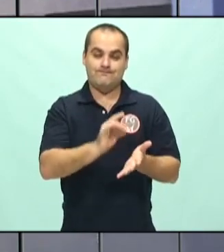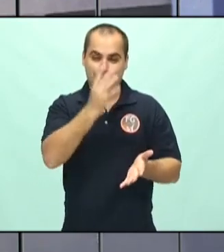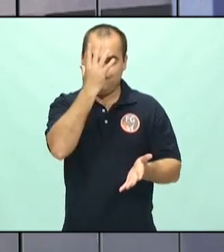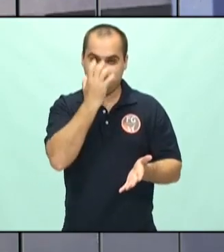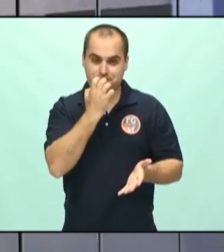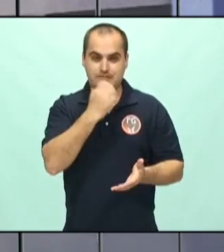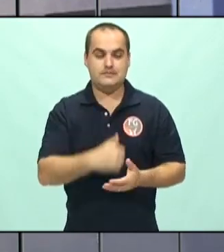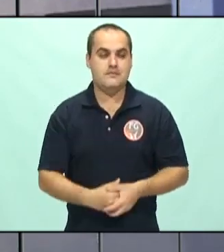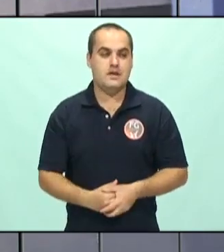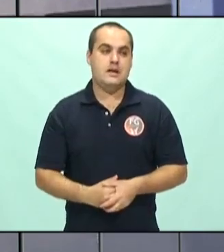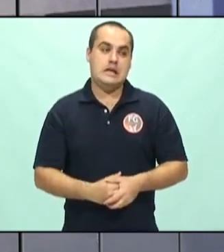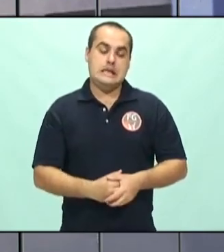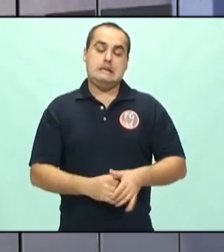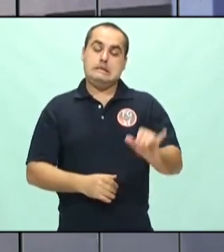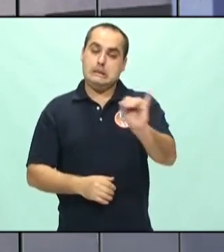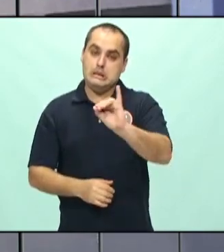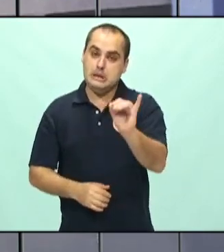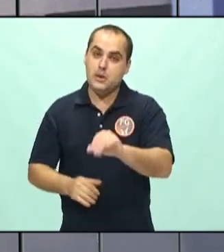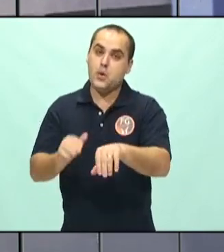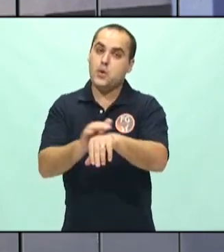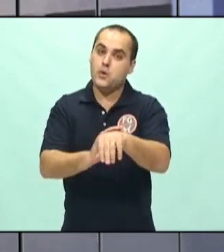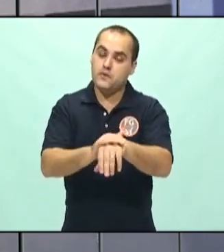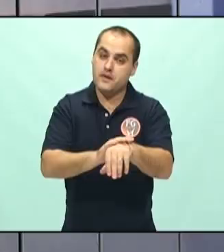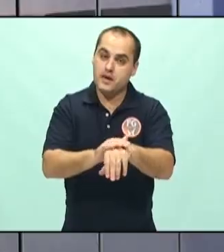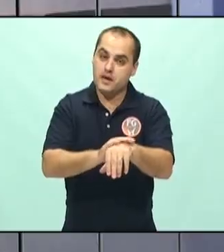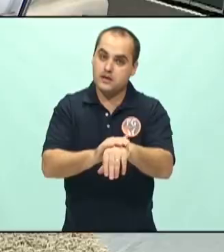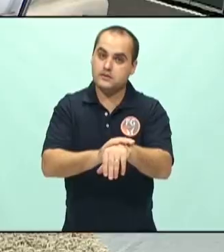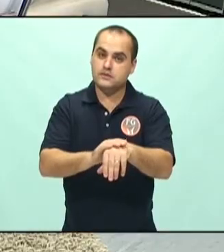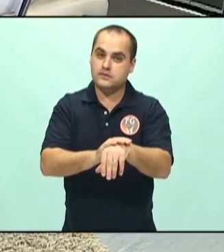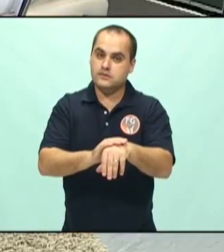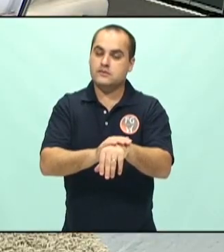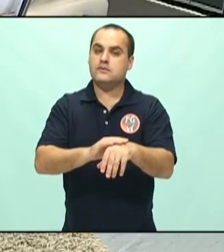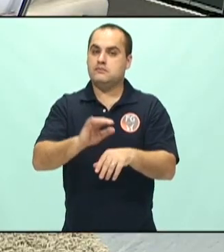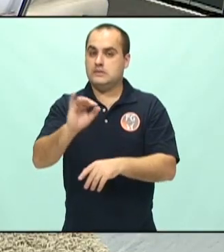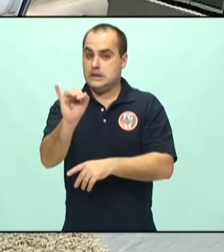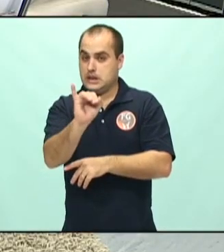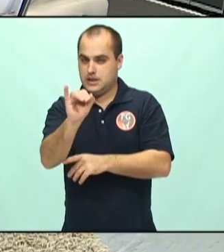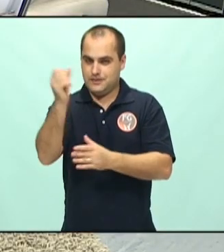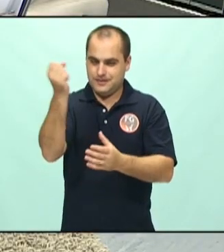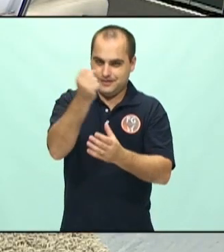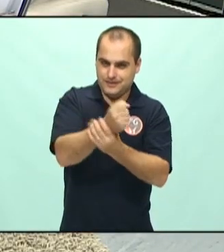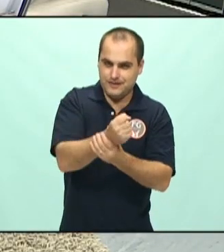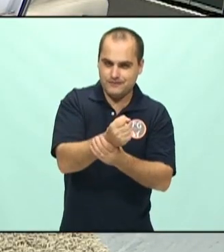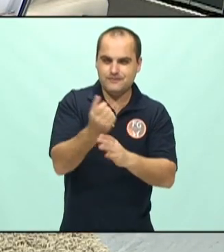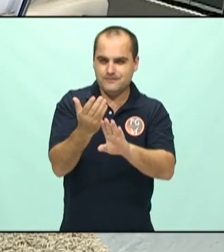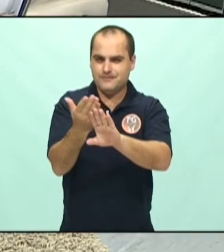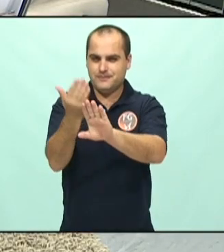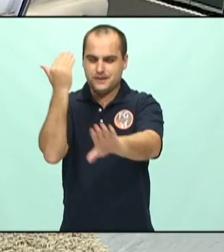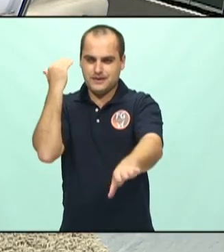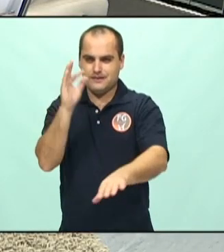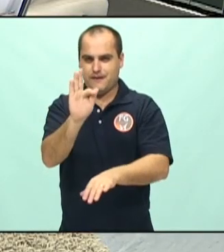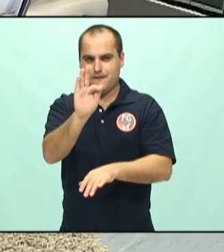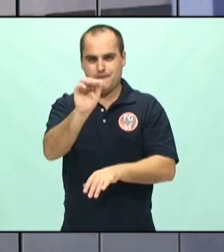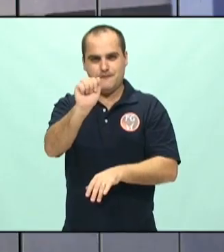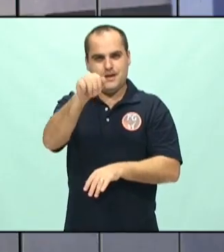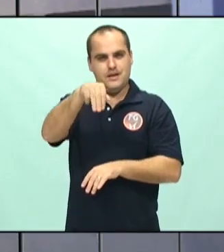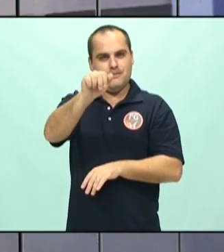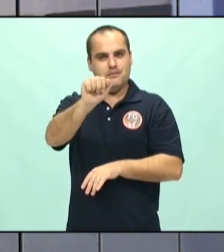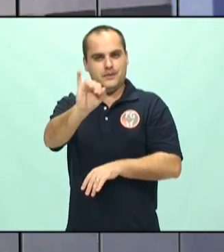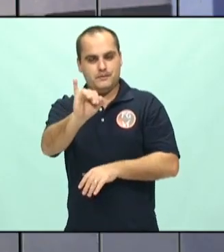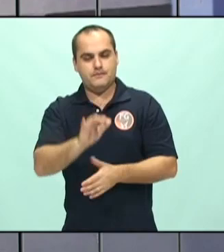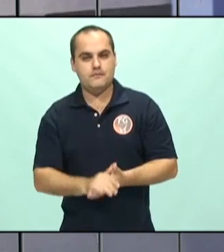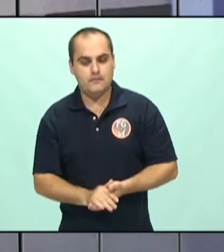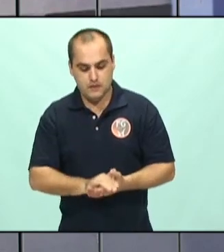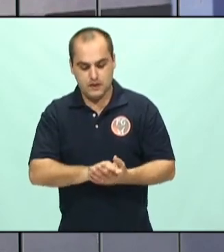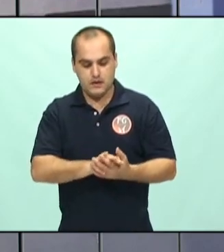famai que é hoje é itajaí sustentável e isso é sempre na